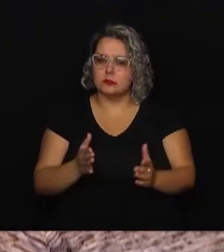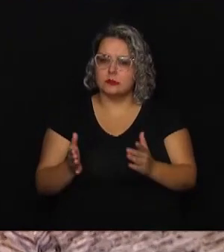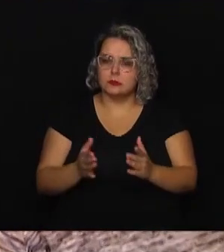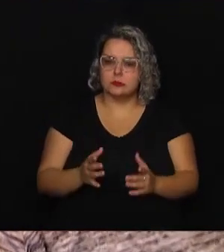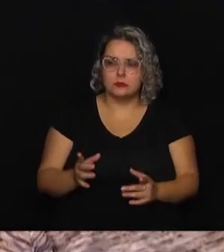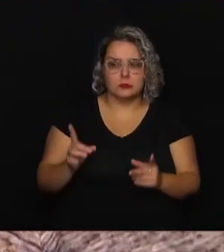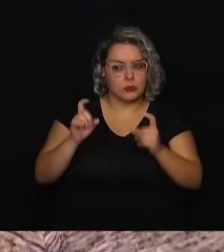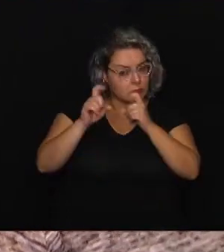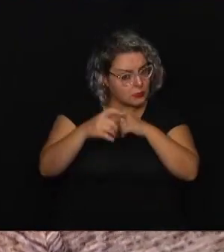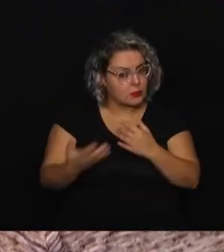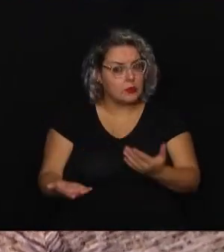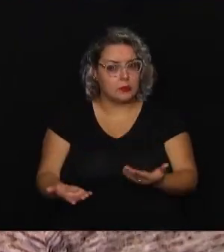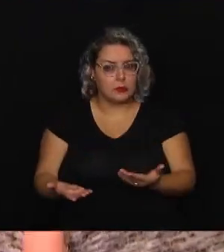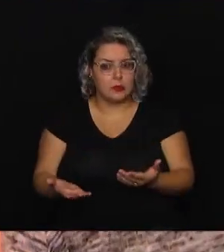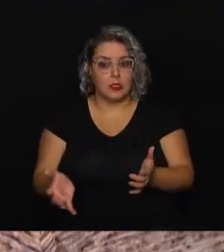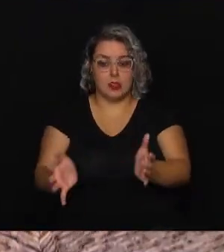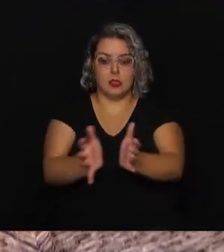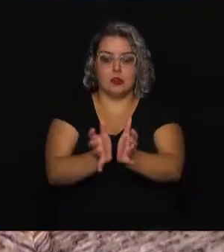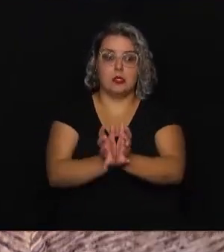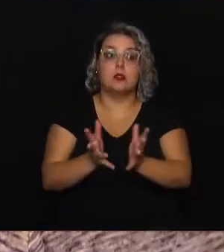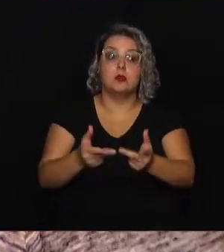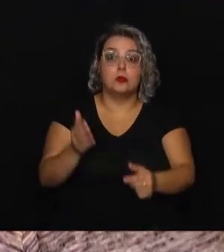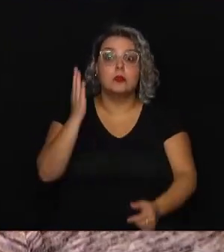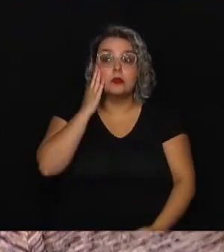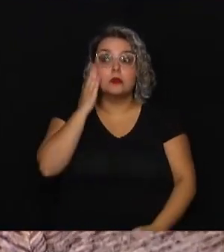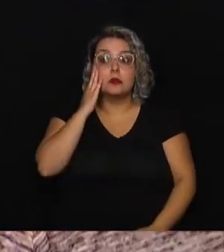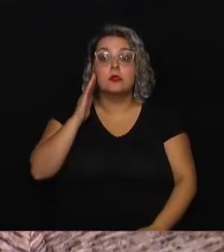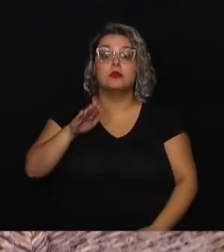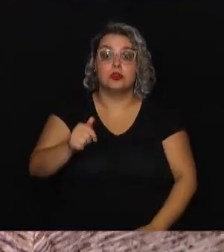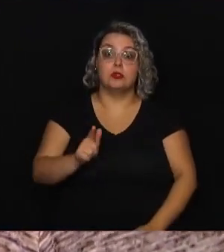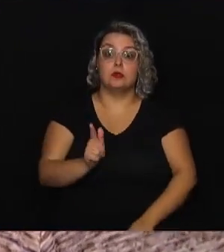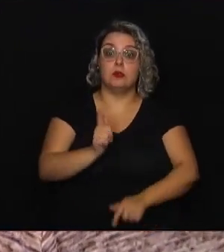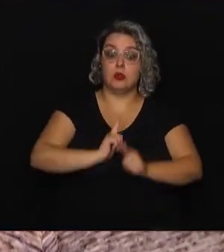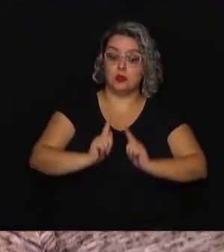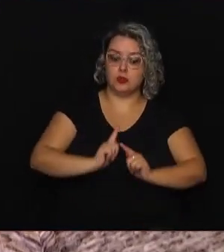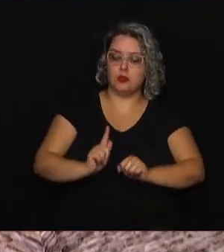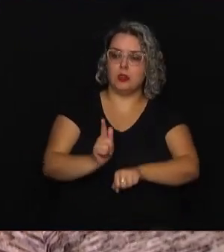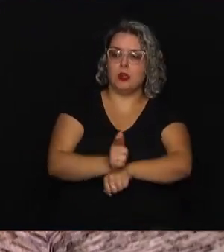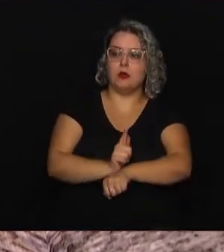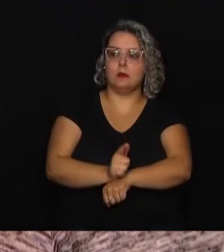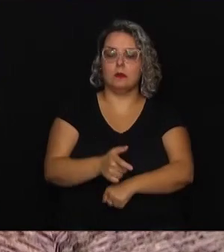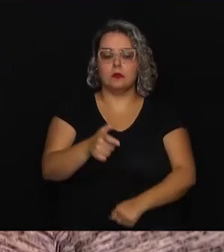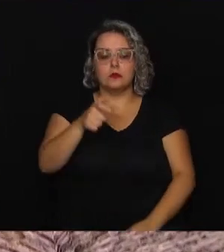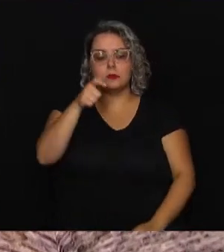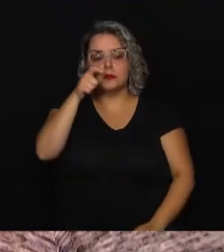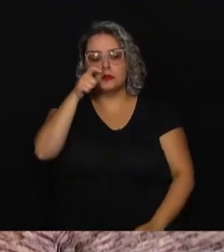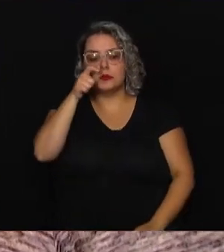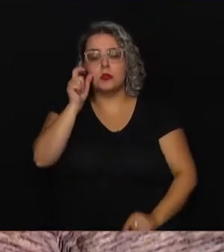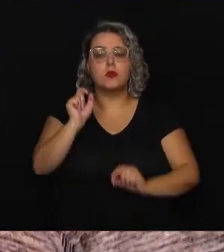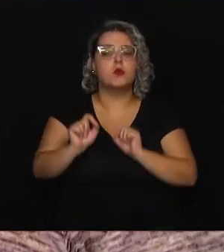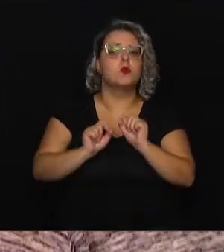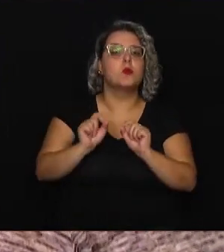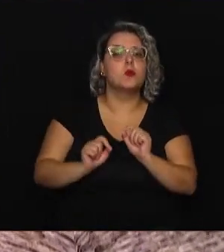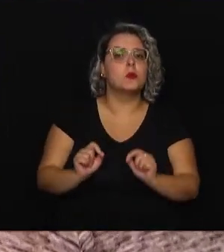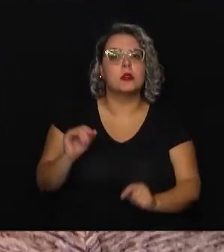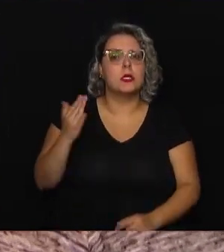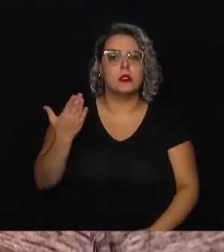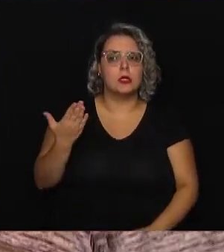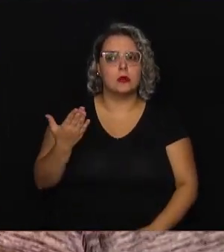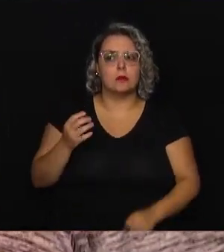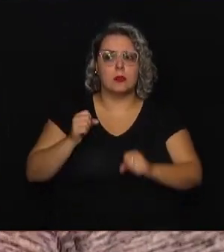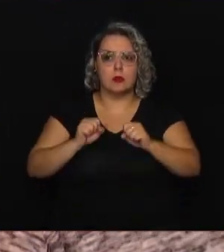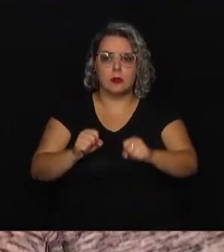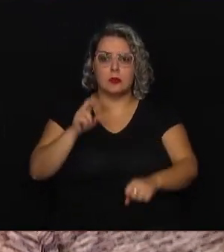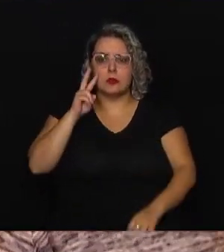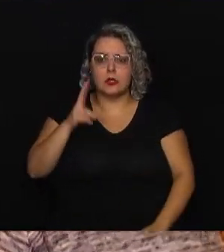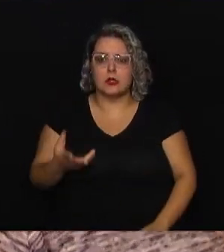um momento, né, da equipe toda saber, chamar um gestor, e o gestor daí começar uma observação, ver o que está acontecendo, para poder ver se tem